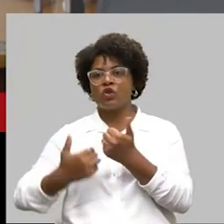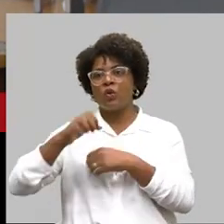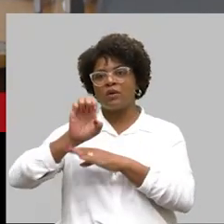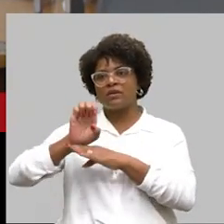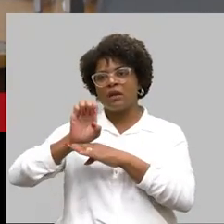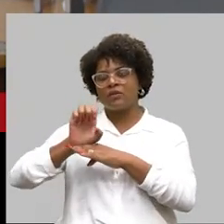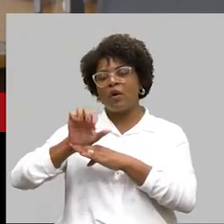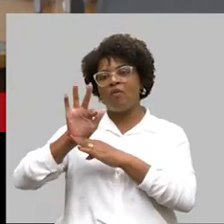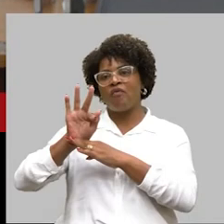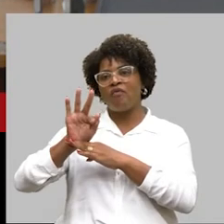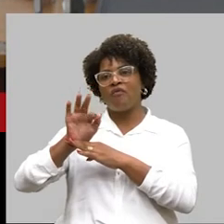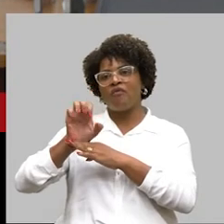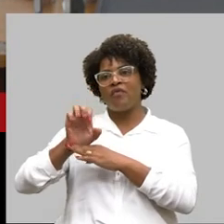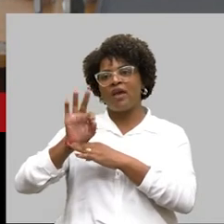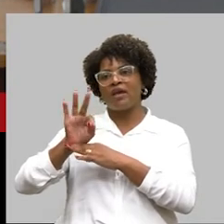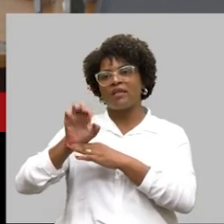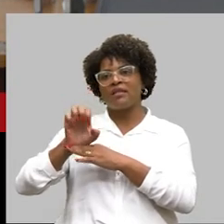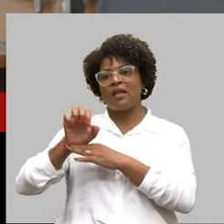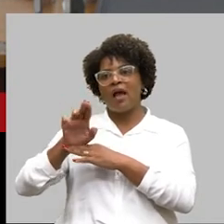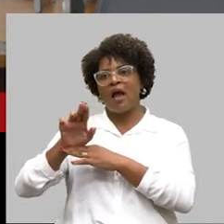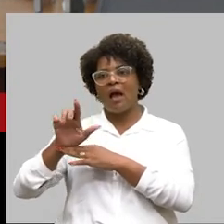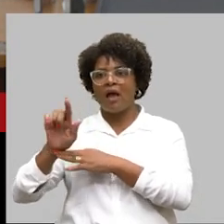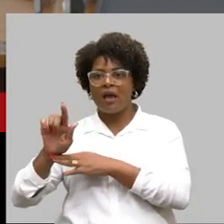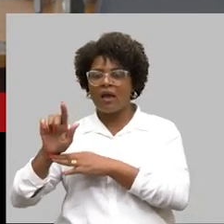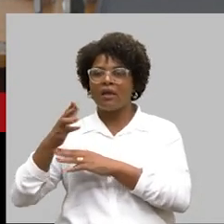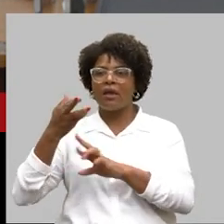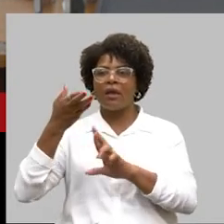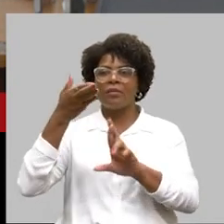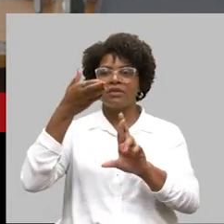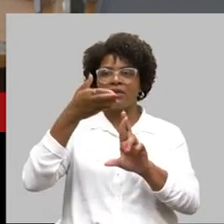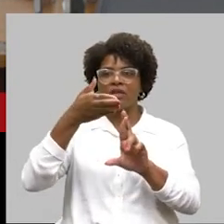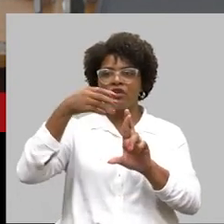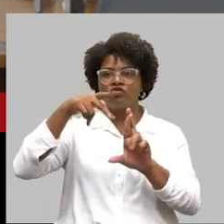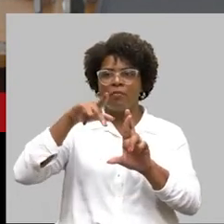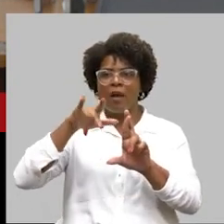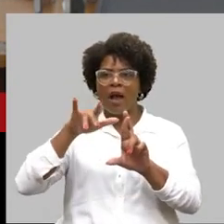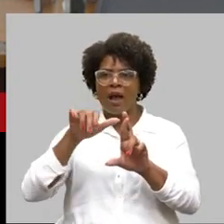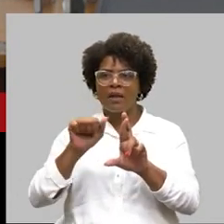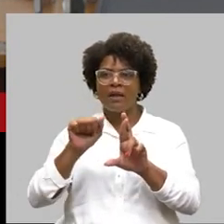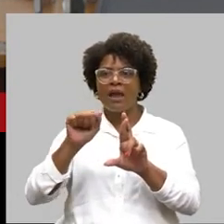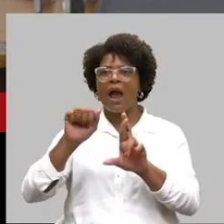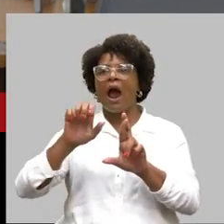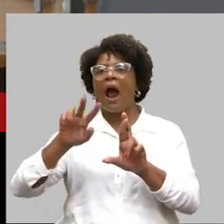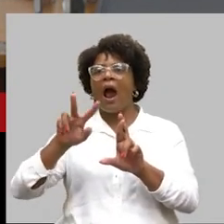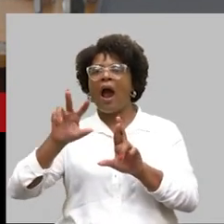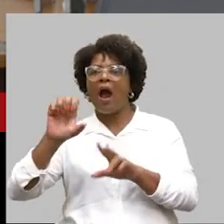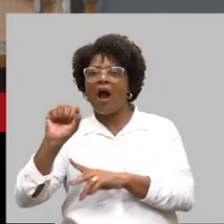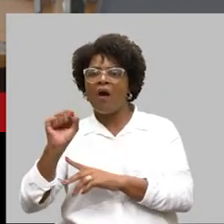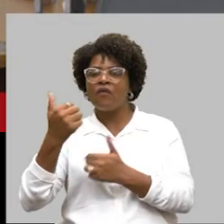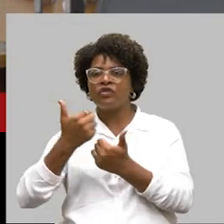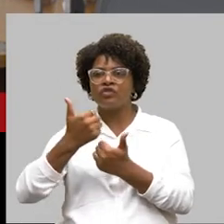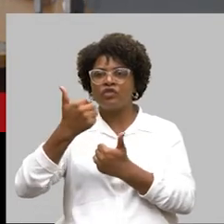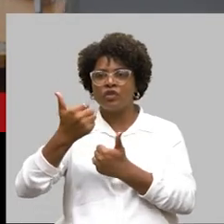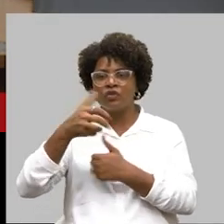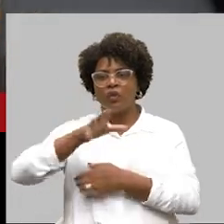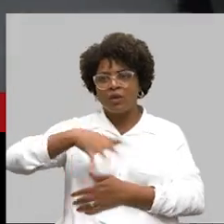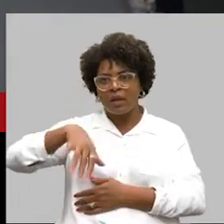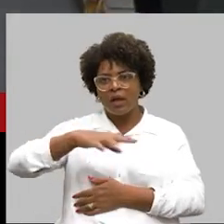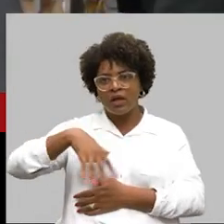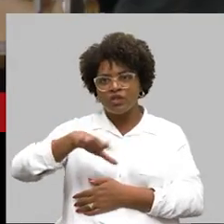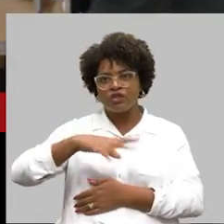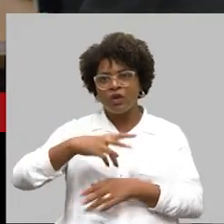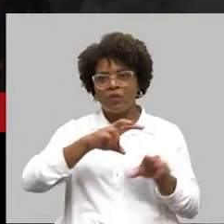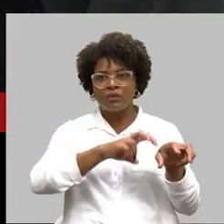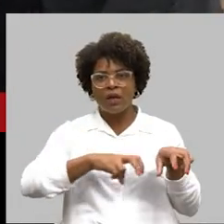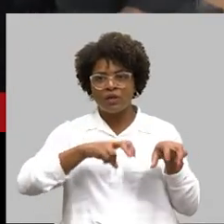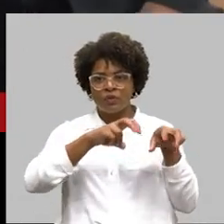Feng representando sou reg da Fer dos trabadores agricultura do Estado de Minas Gerais no